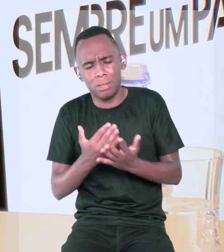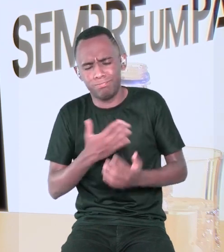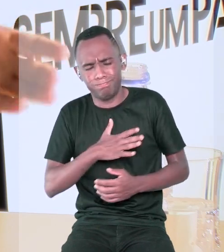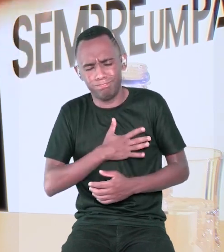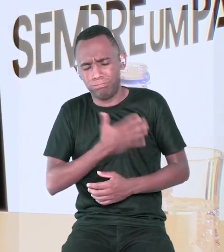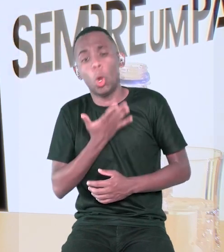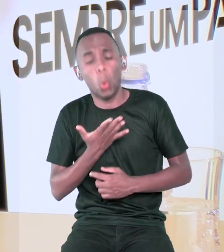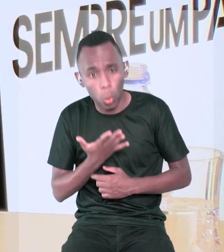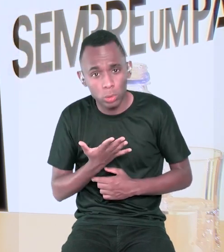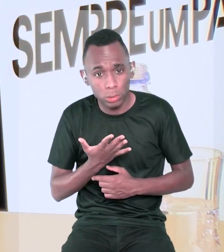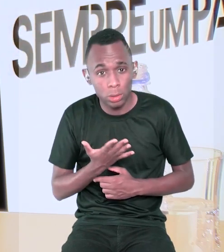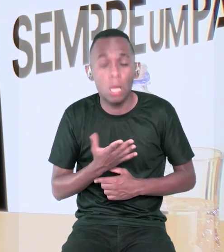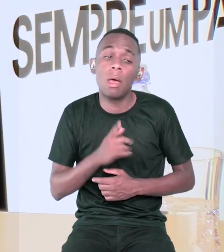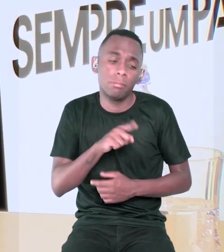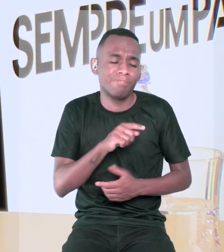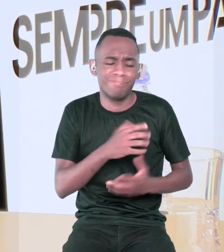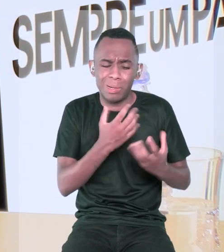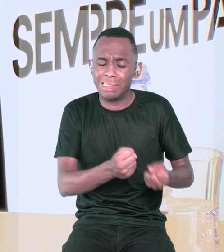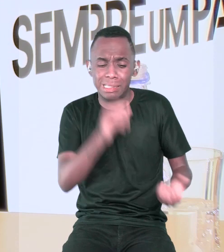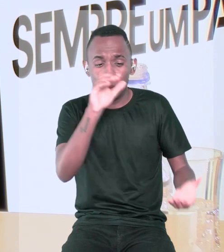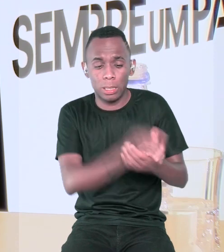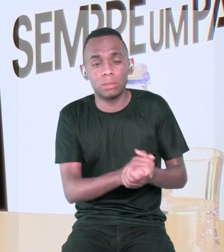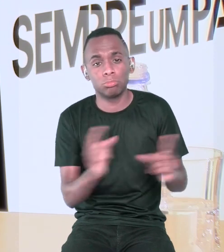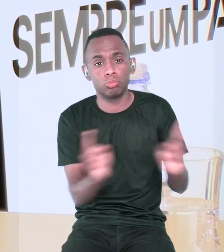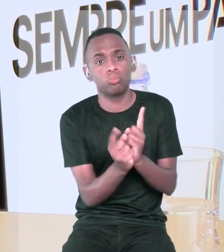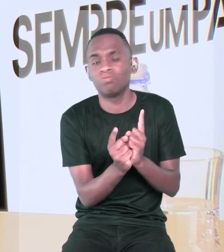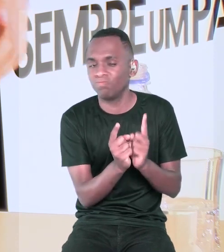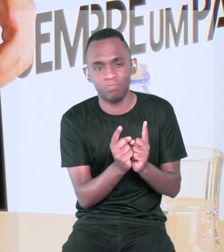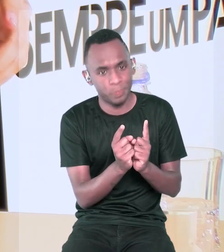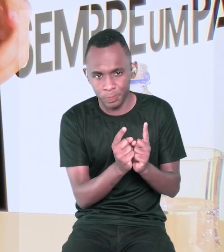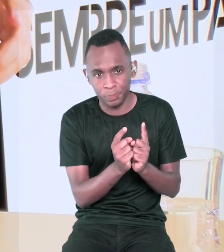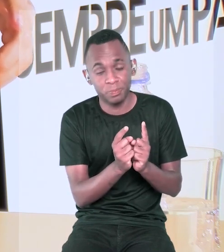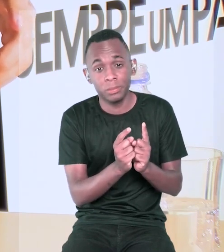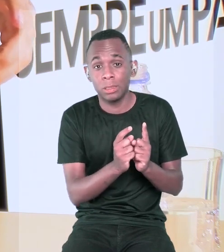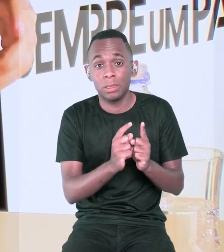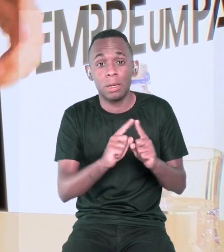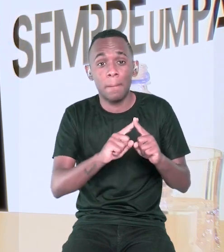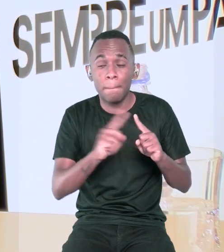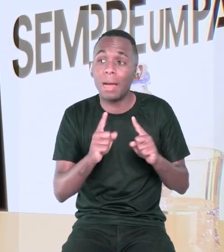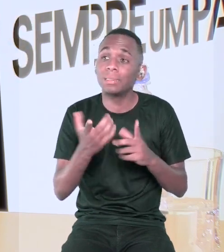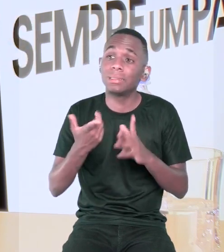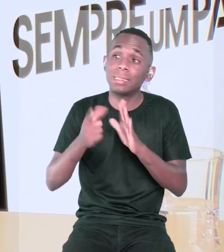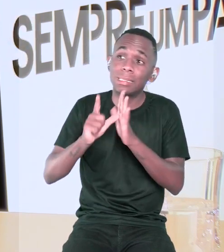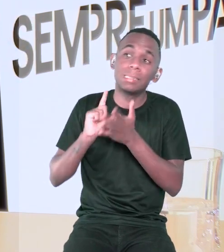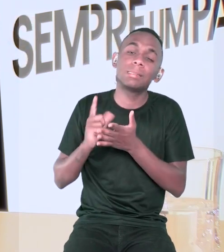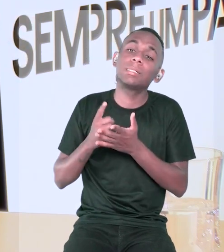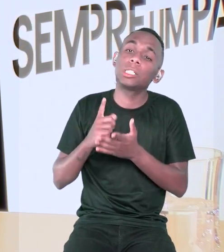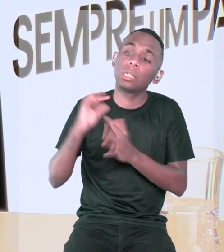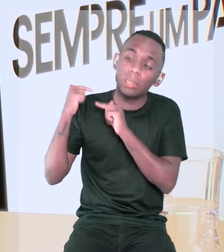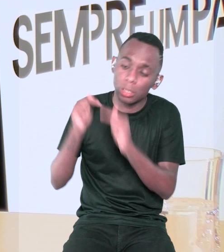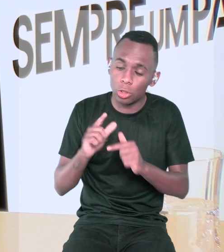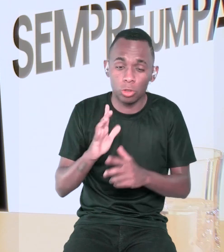famílias, Montecchio e Capuleto, seu casamento não as junta, ao contrário do que vigorava